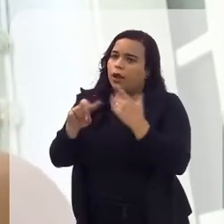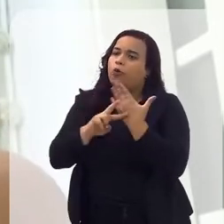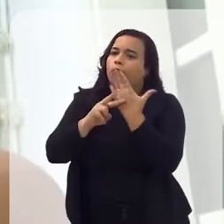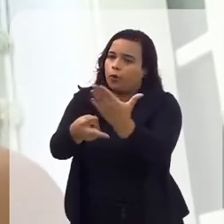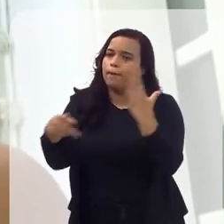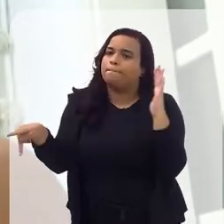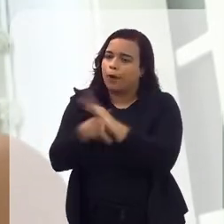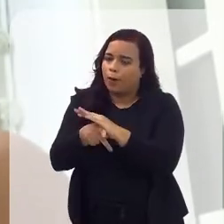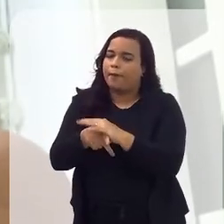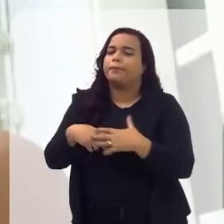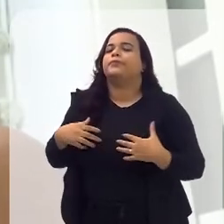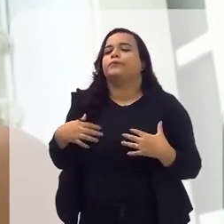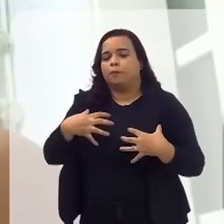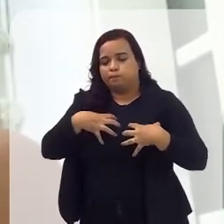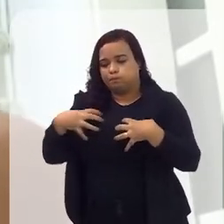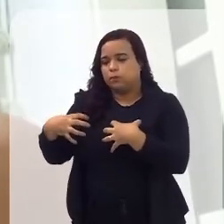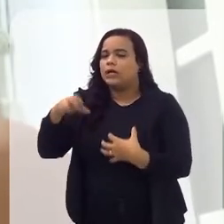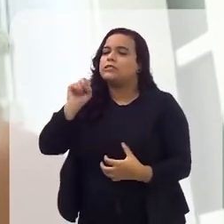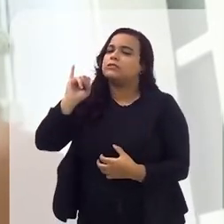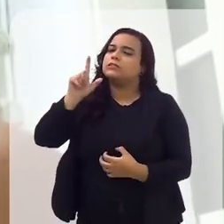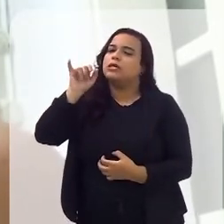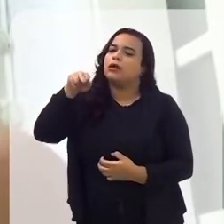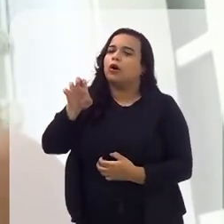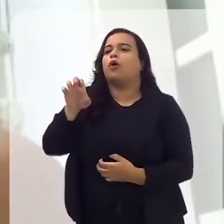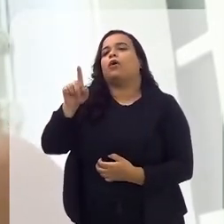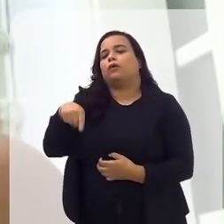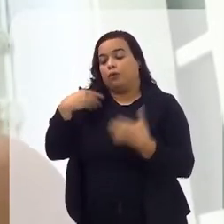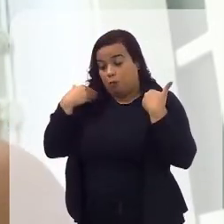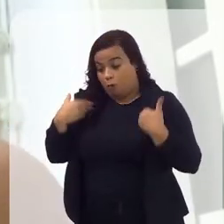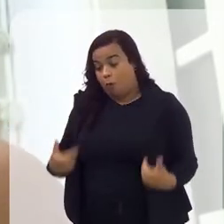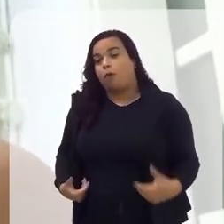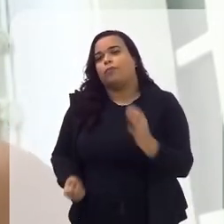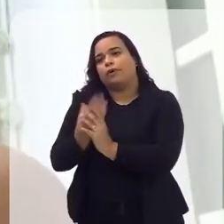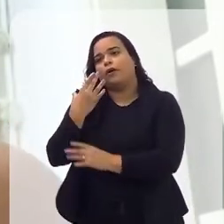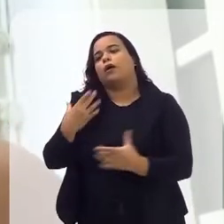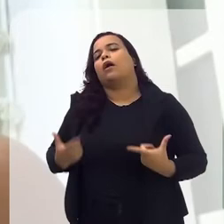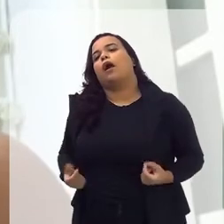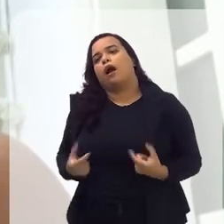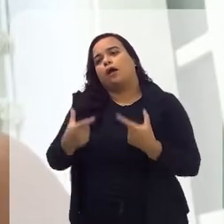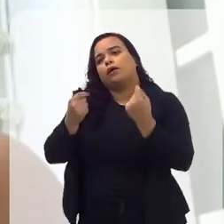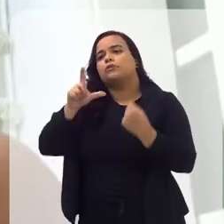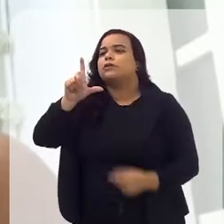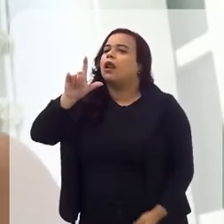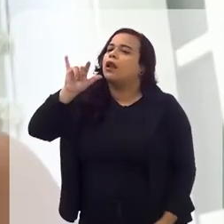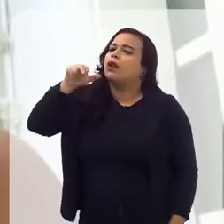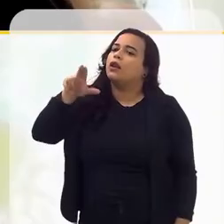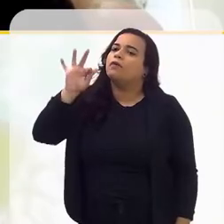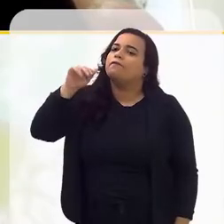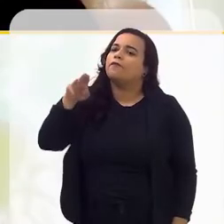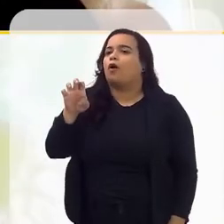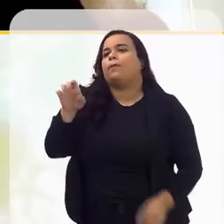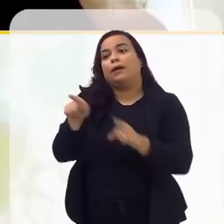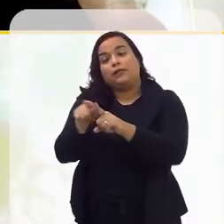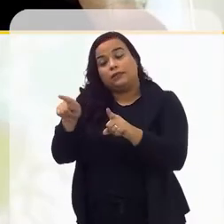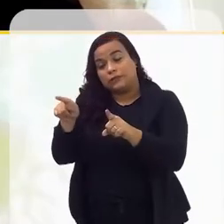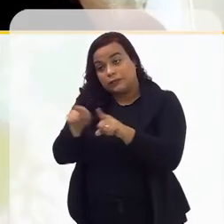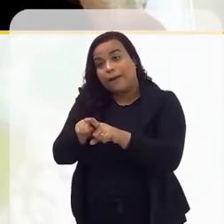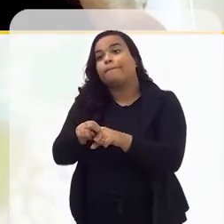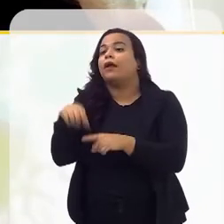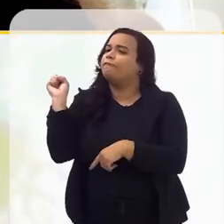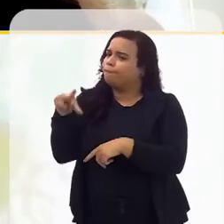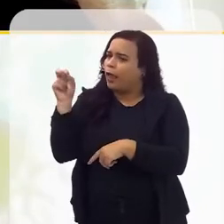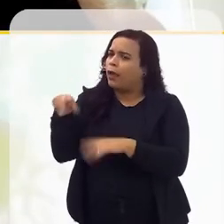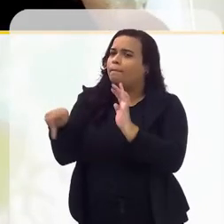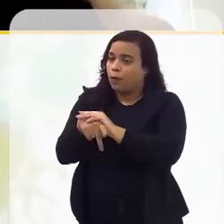pelo silicone, ou seja, uma resposta inflamatória do organismo que gera um câncer de linfoma. E a própria toxicidade,